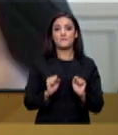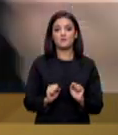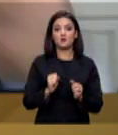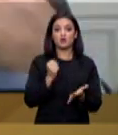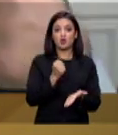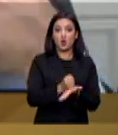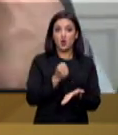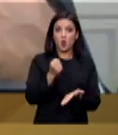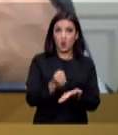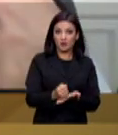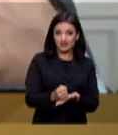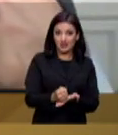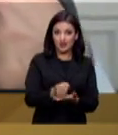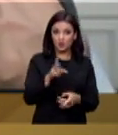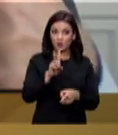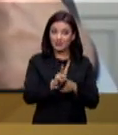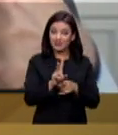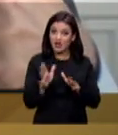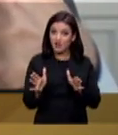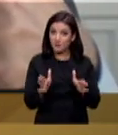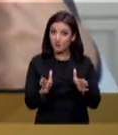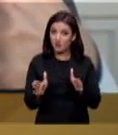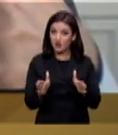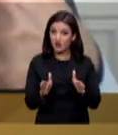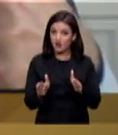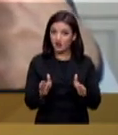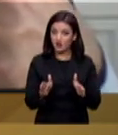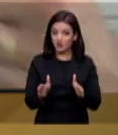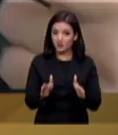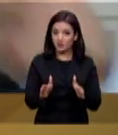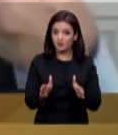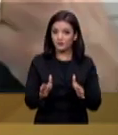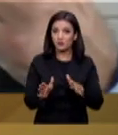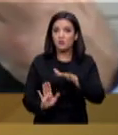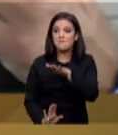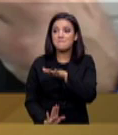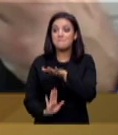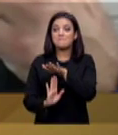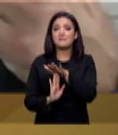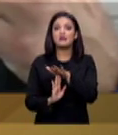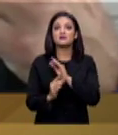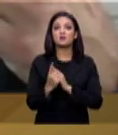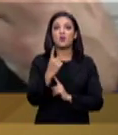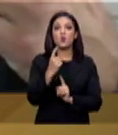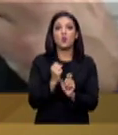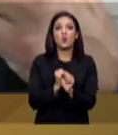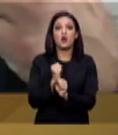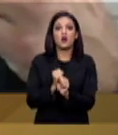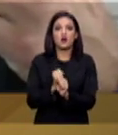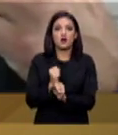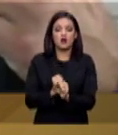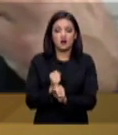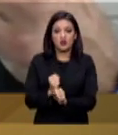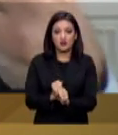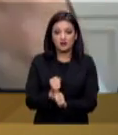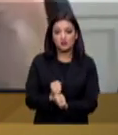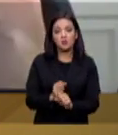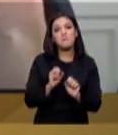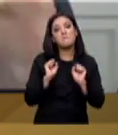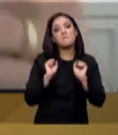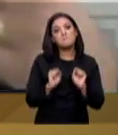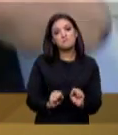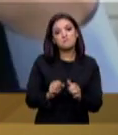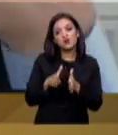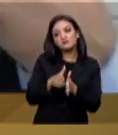em caráter temporário, no máximo por 12 meses, podendo ser prorrogado por